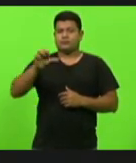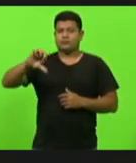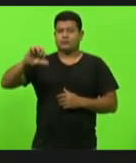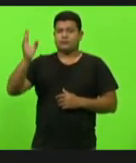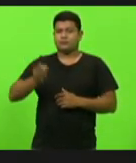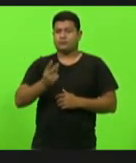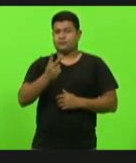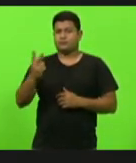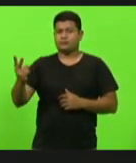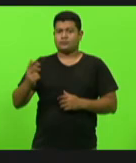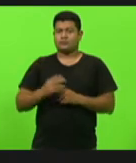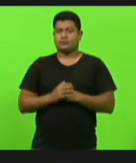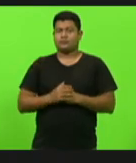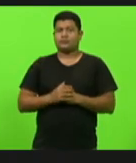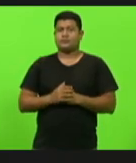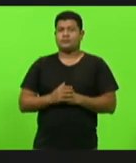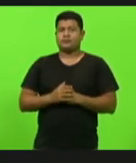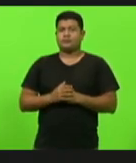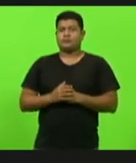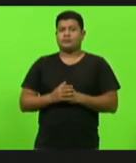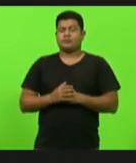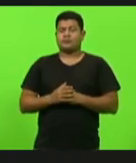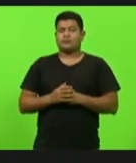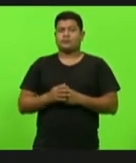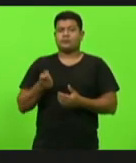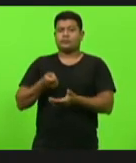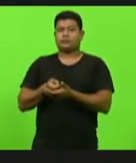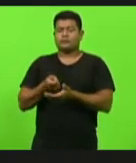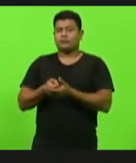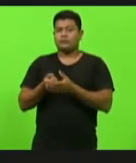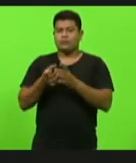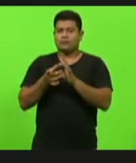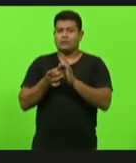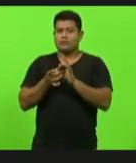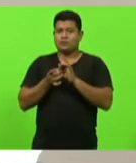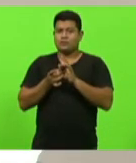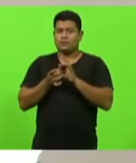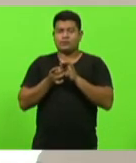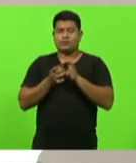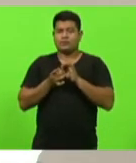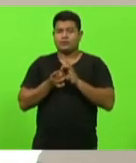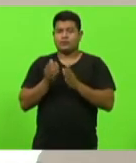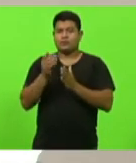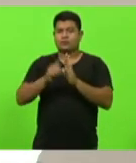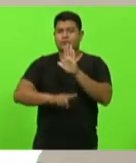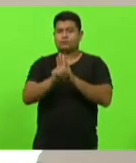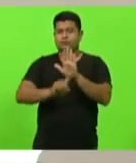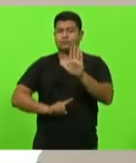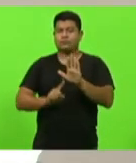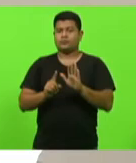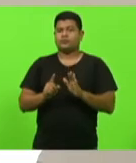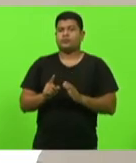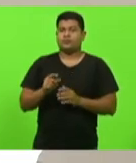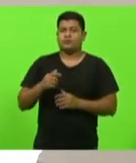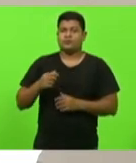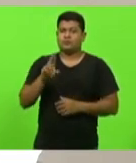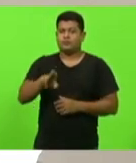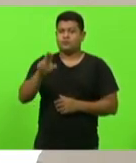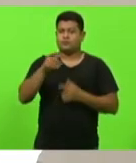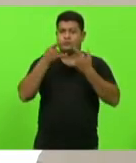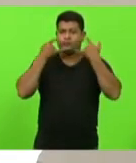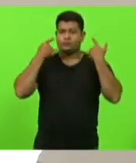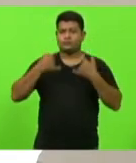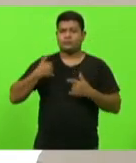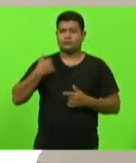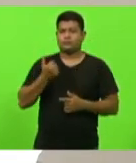1769/2022, que desobrigou o uso de máscaras para crianças de até 12 anos. Em discussão, não havendo que